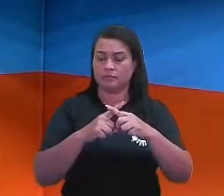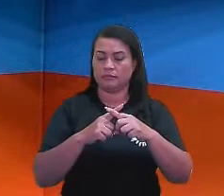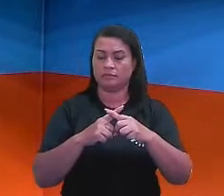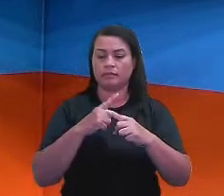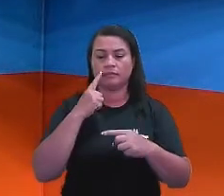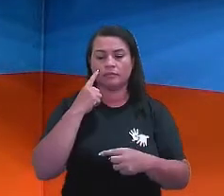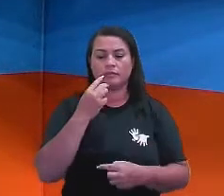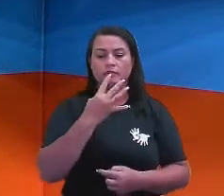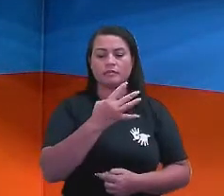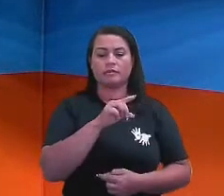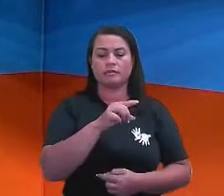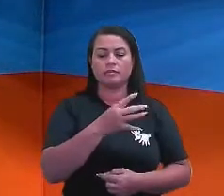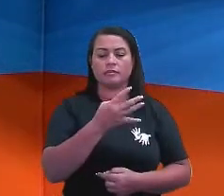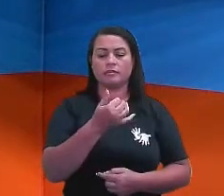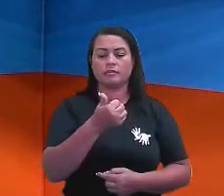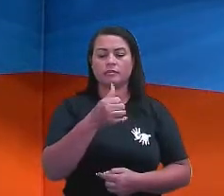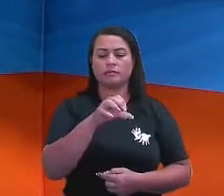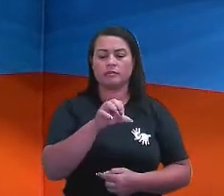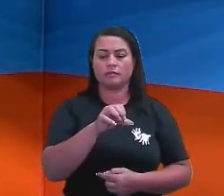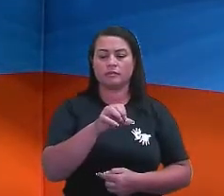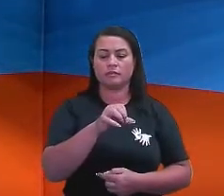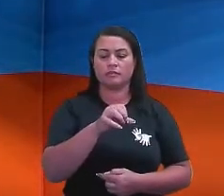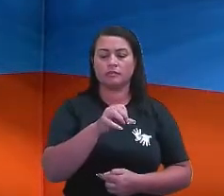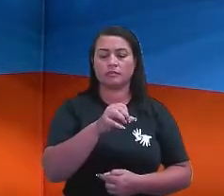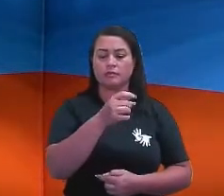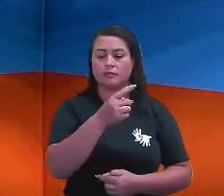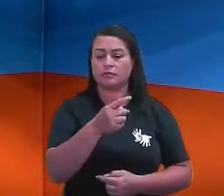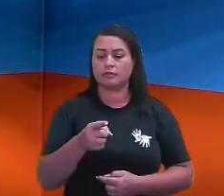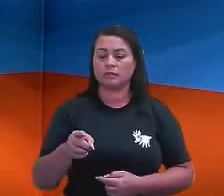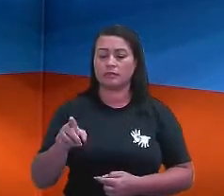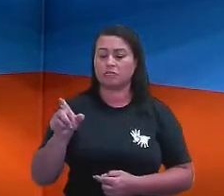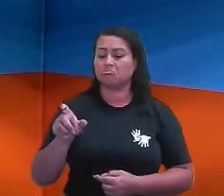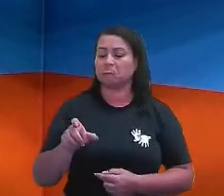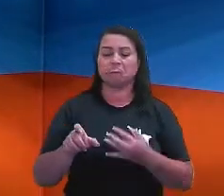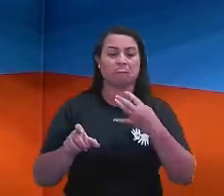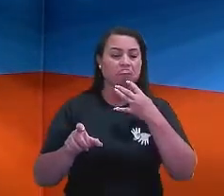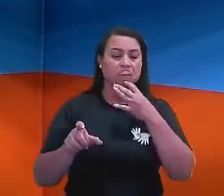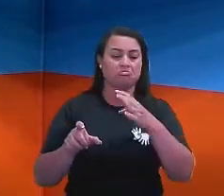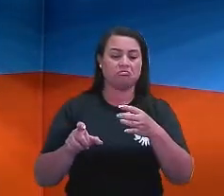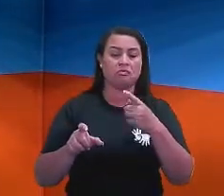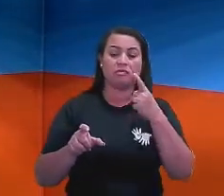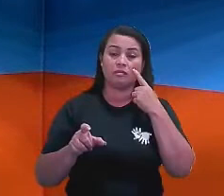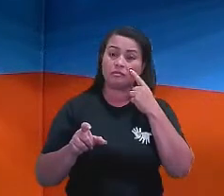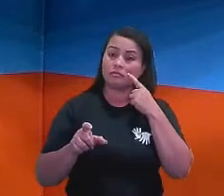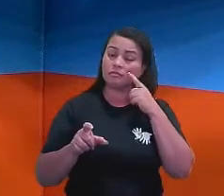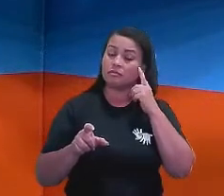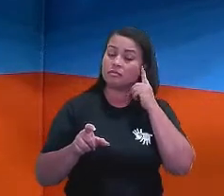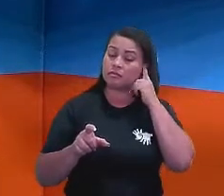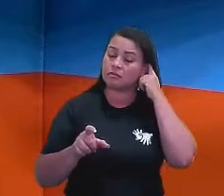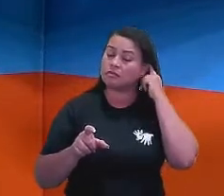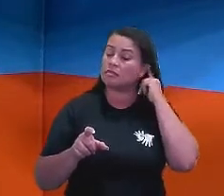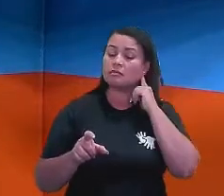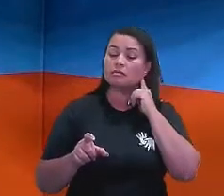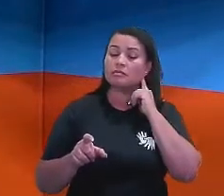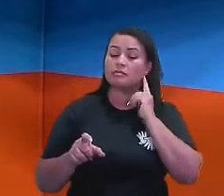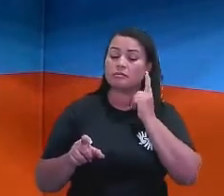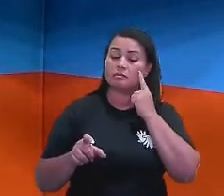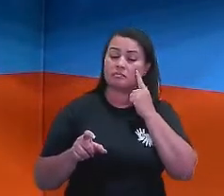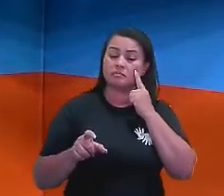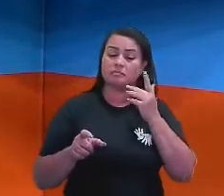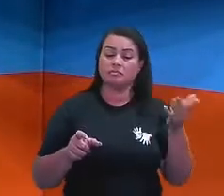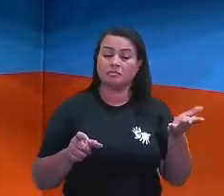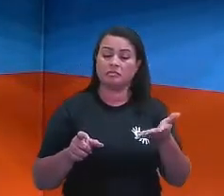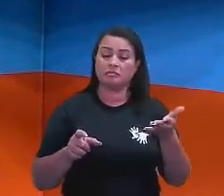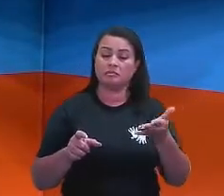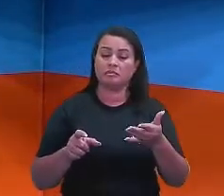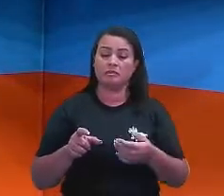Então, 4.419 eu vou multiplicar com X. Eu não sei quem é, vai ficar a letra aí, ó. Vamos aí para a questão